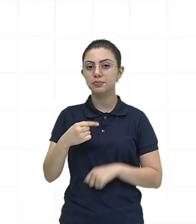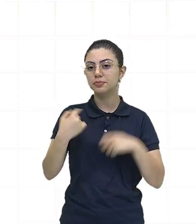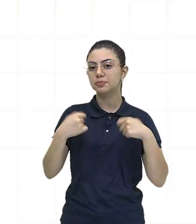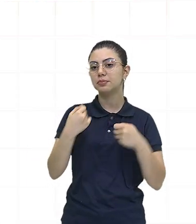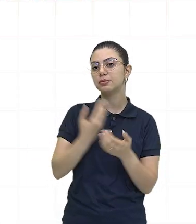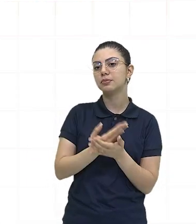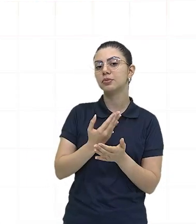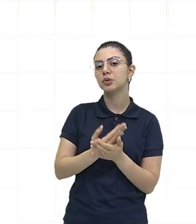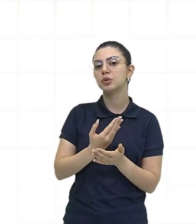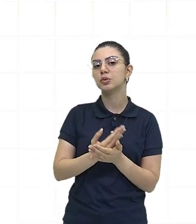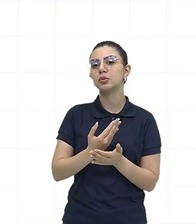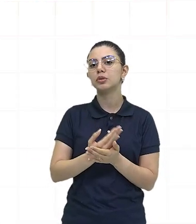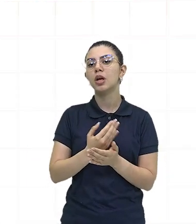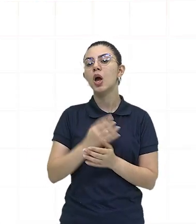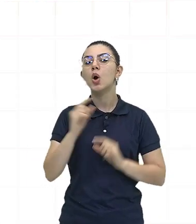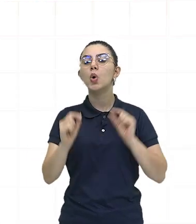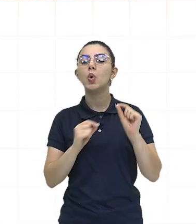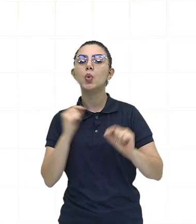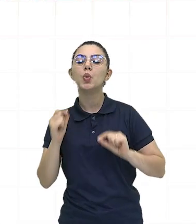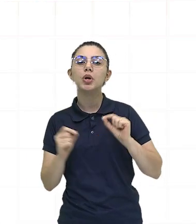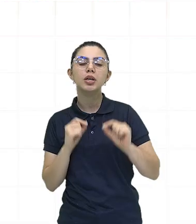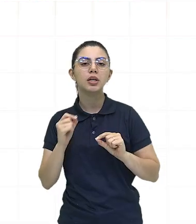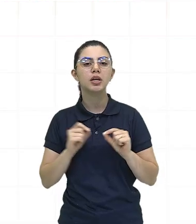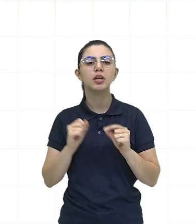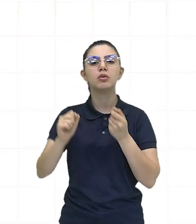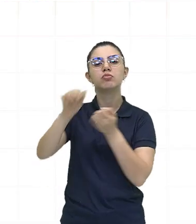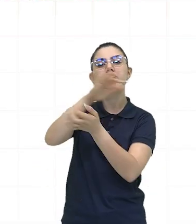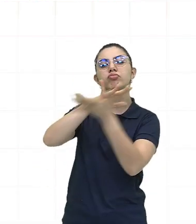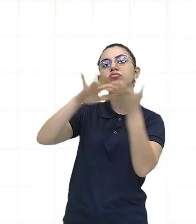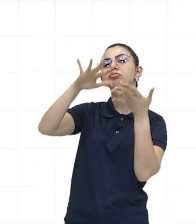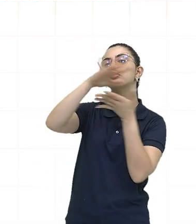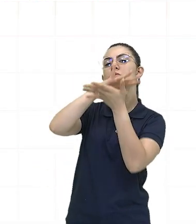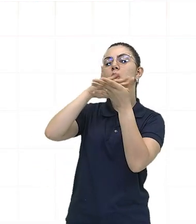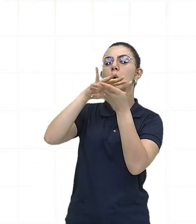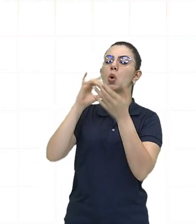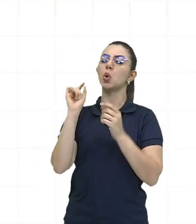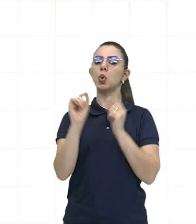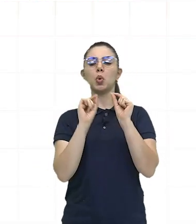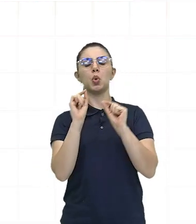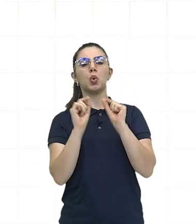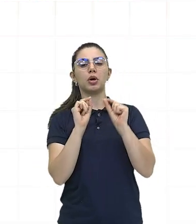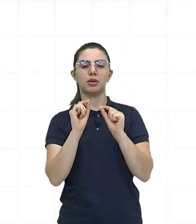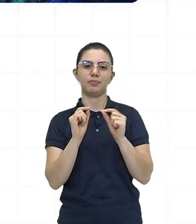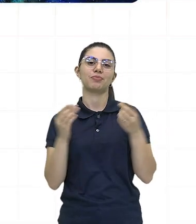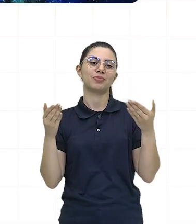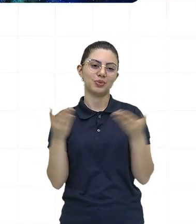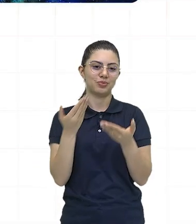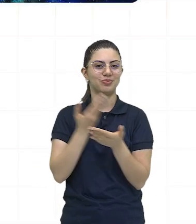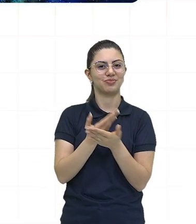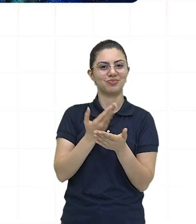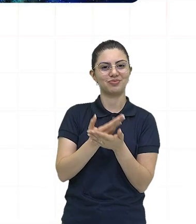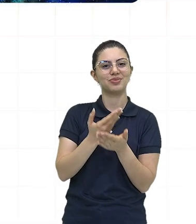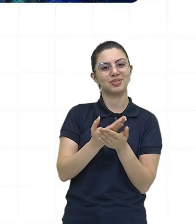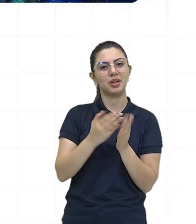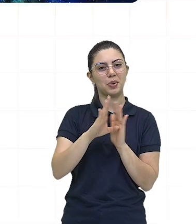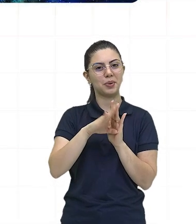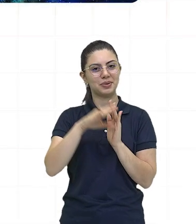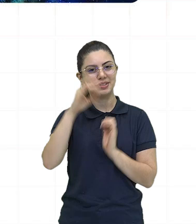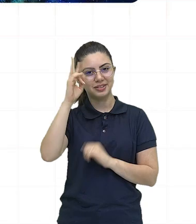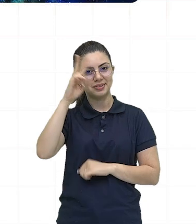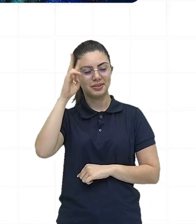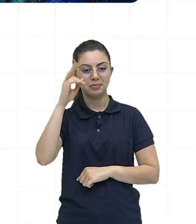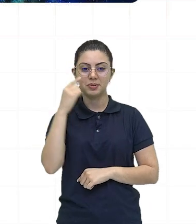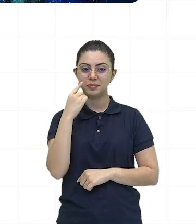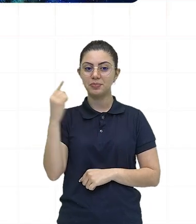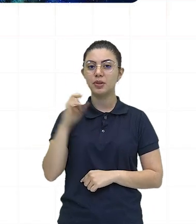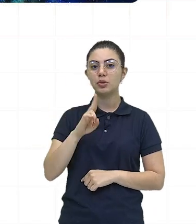o que é o universo, qual é a definição de universo. E aí a gente vai verificar que o universo